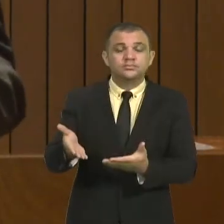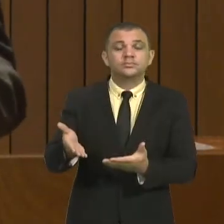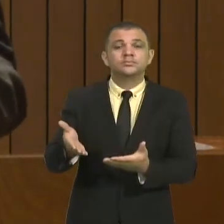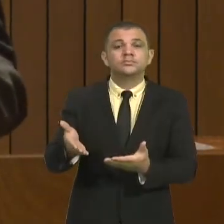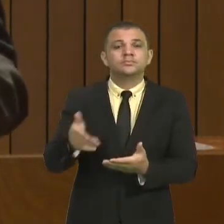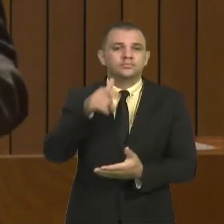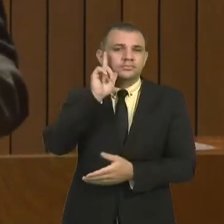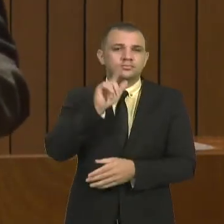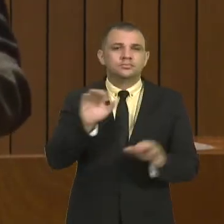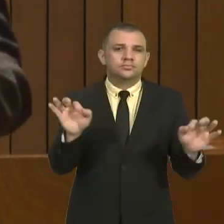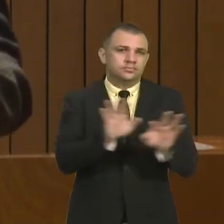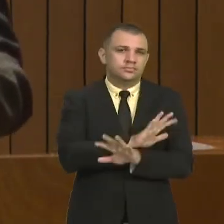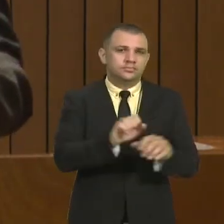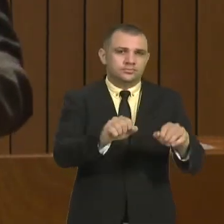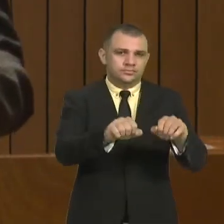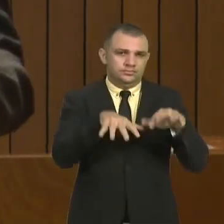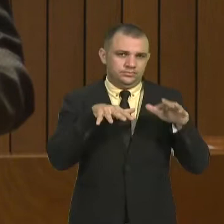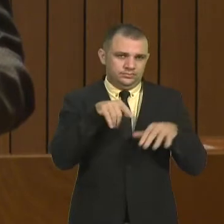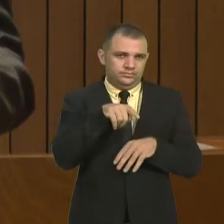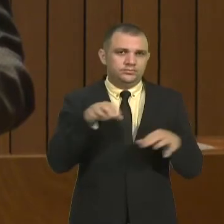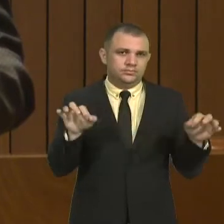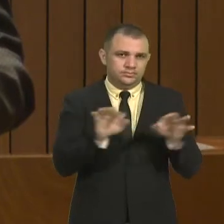essa cerimônia lá,